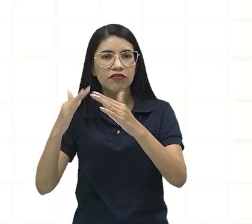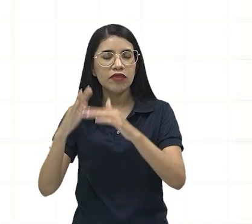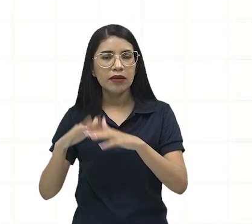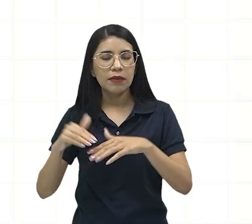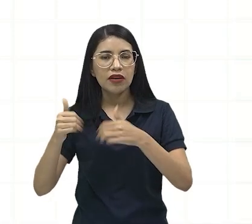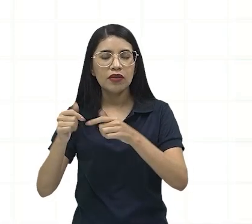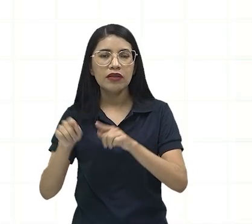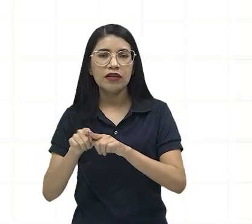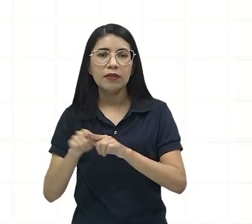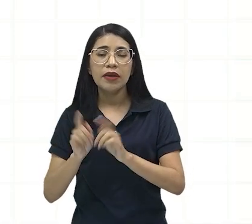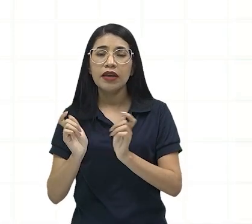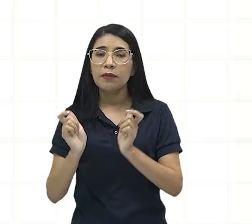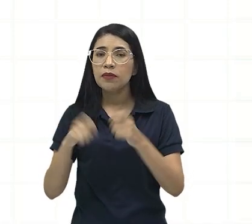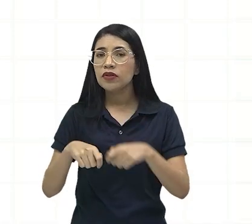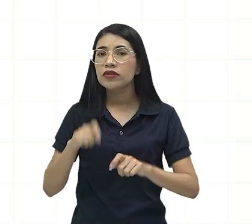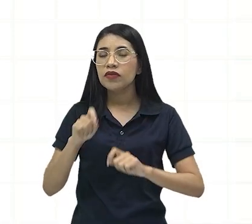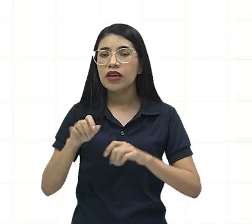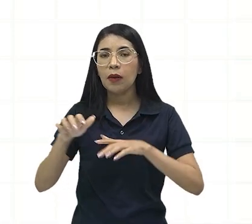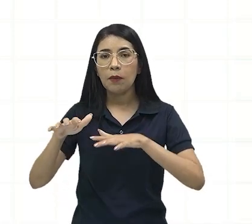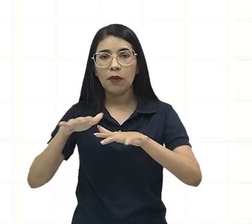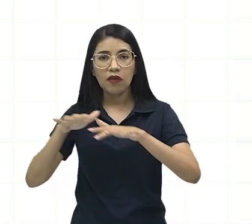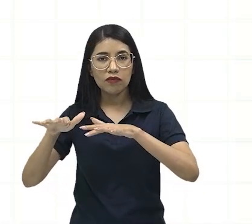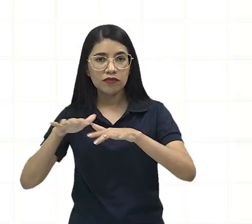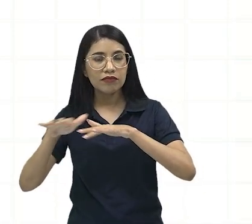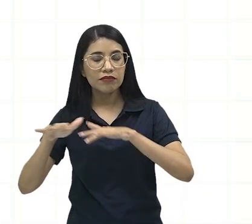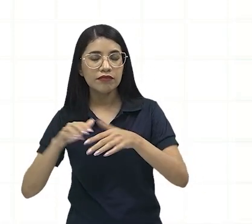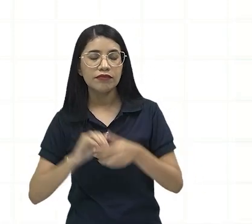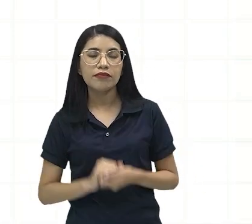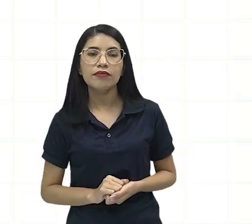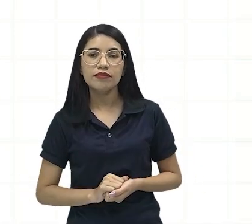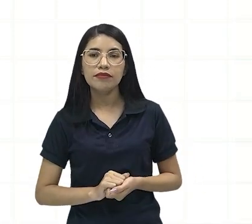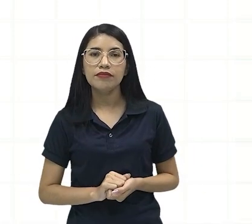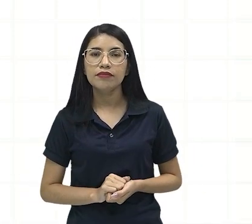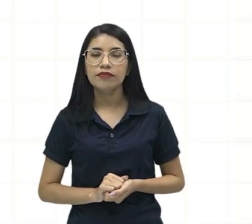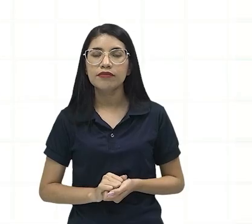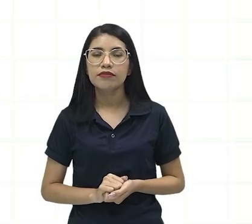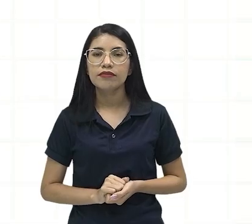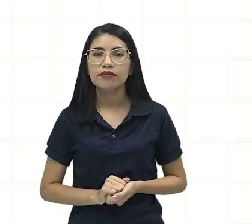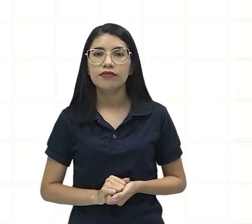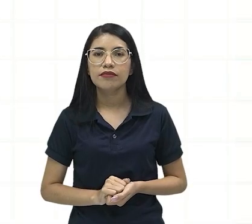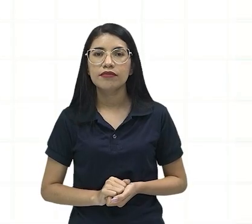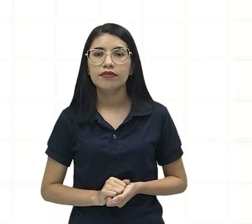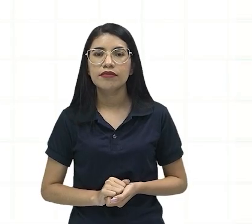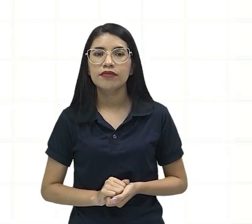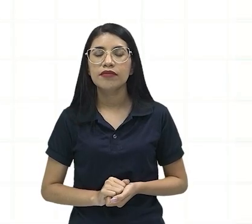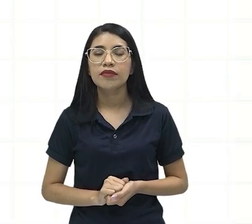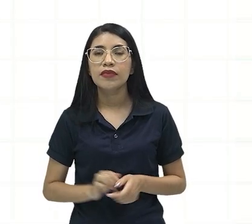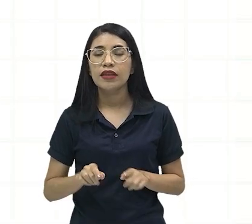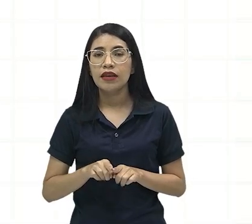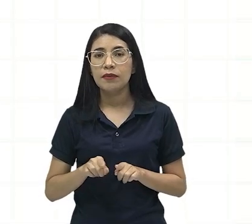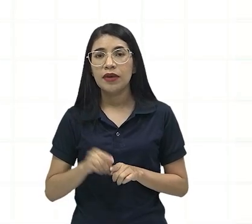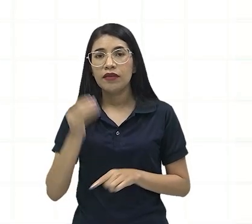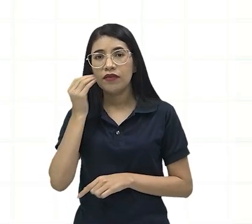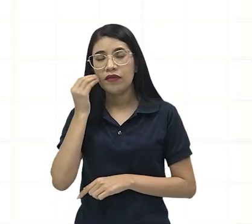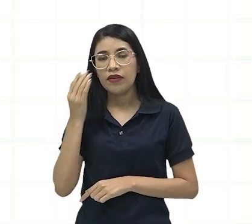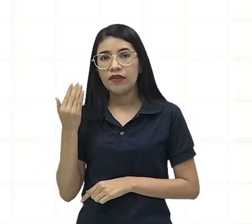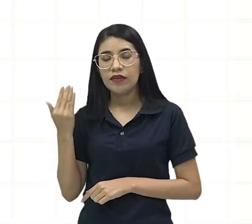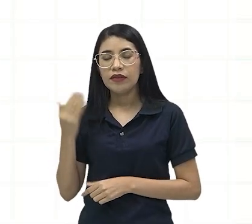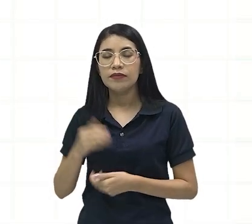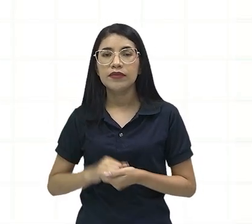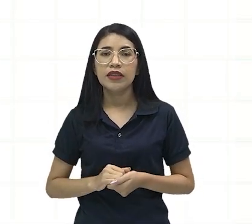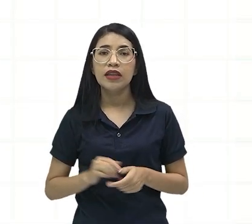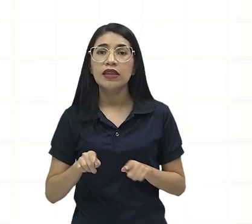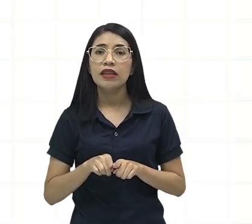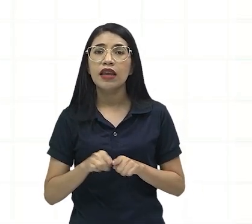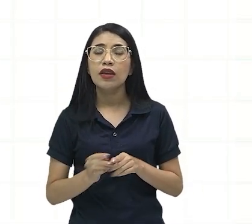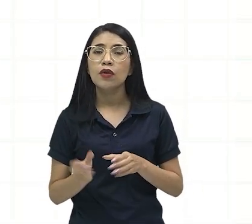essa capacidade de locomoção, tá? Vamos ver aí que os molúsculos também